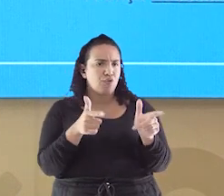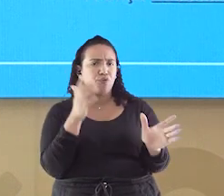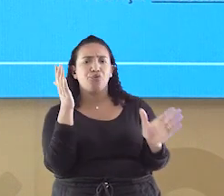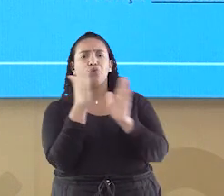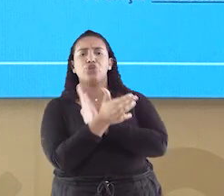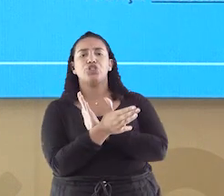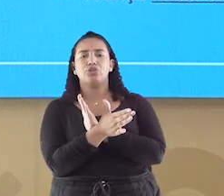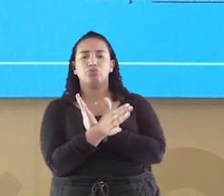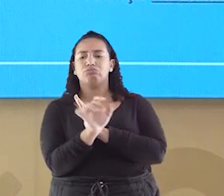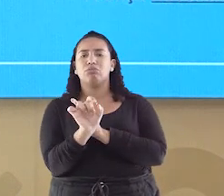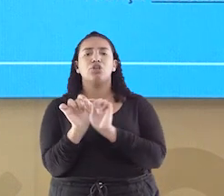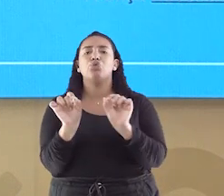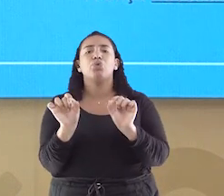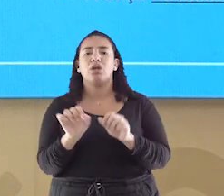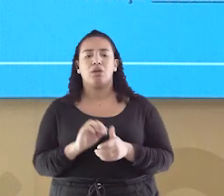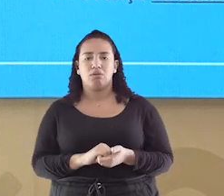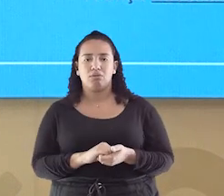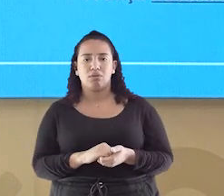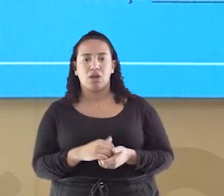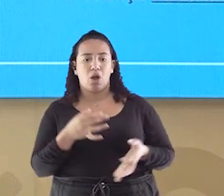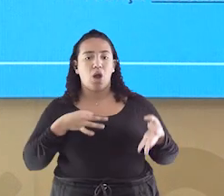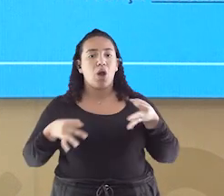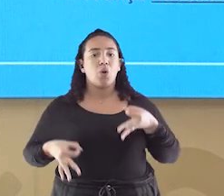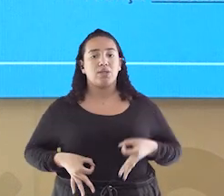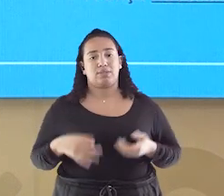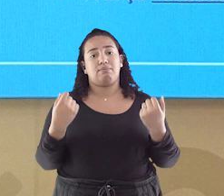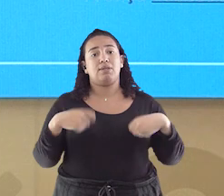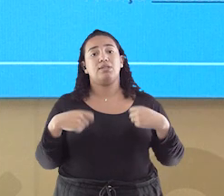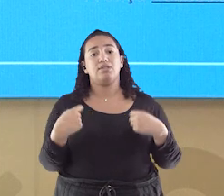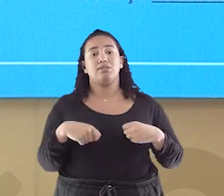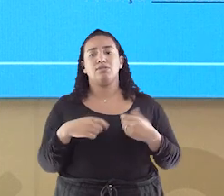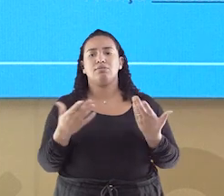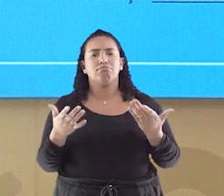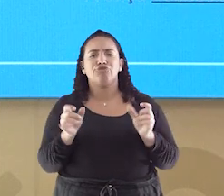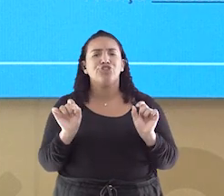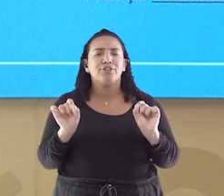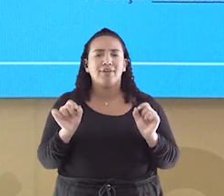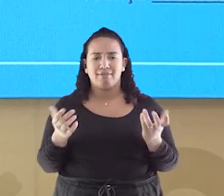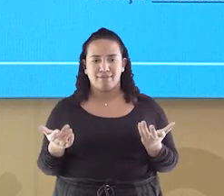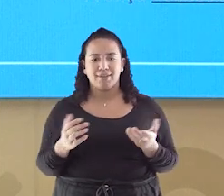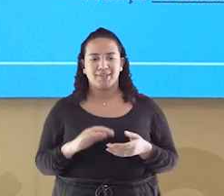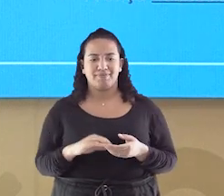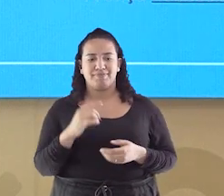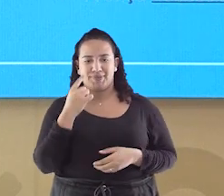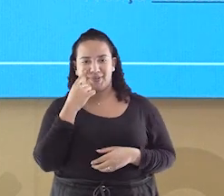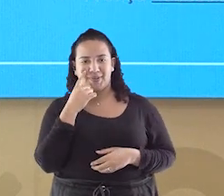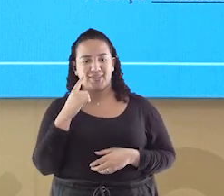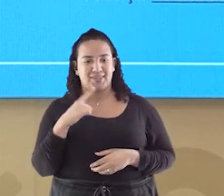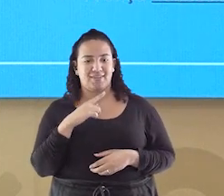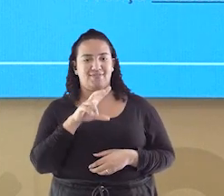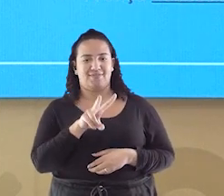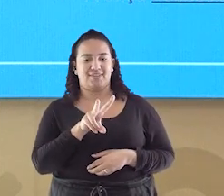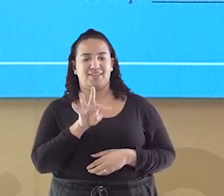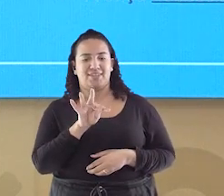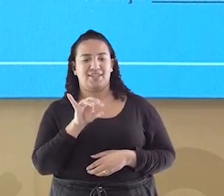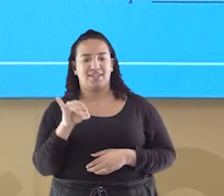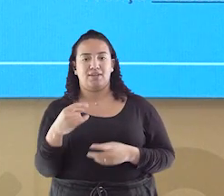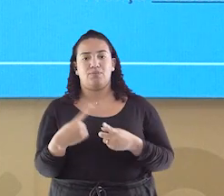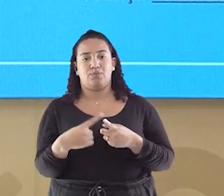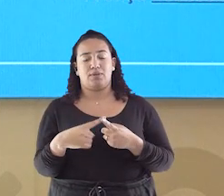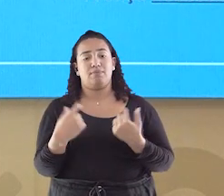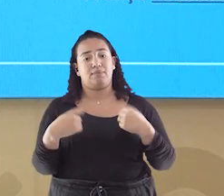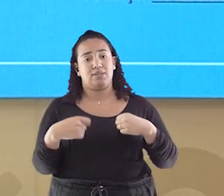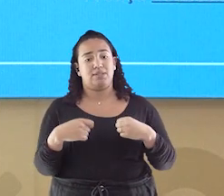quê? A onça necessita. Do quê? Por isso, nós temos os objetos que são indiretos, porque eles apresentam